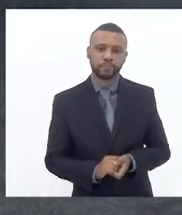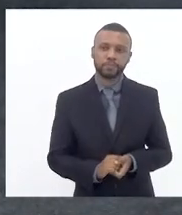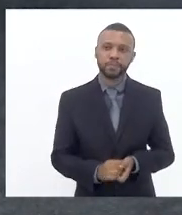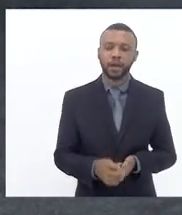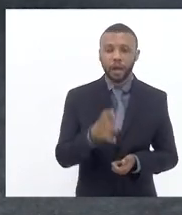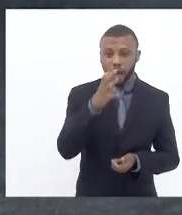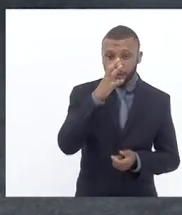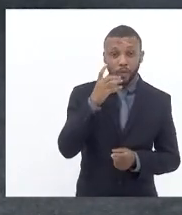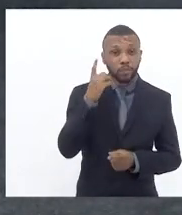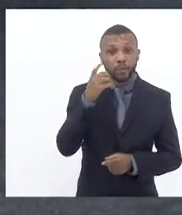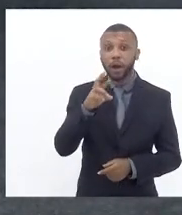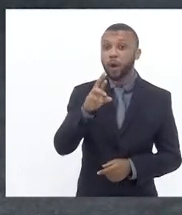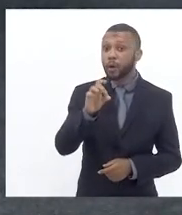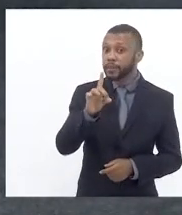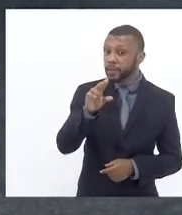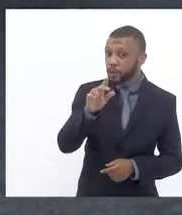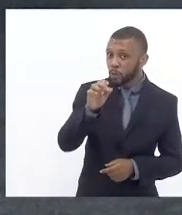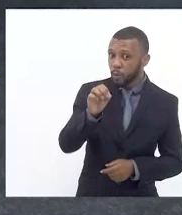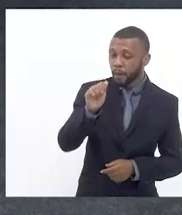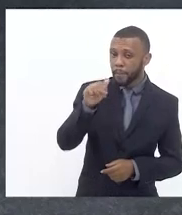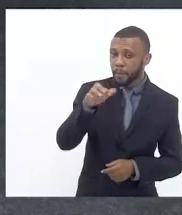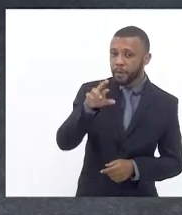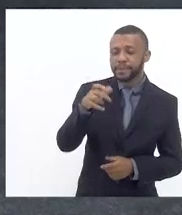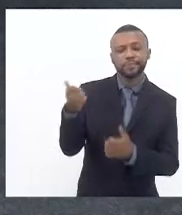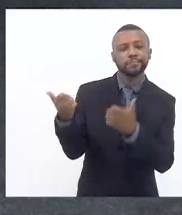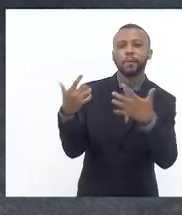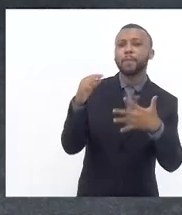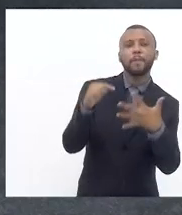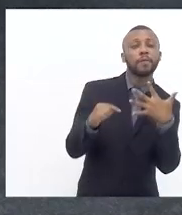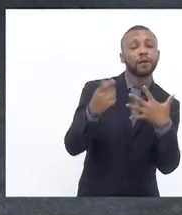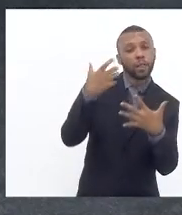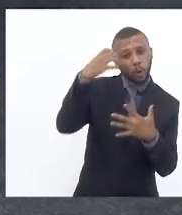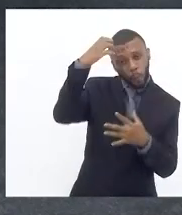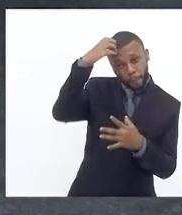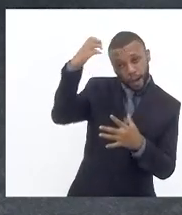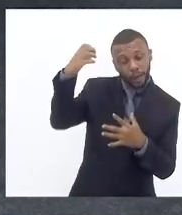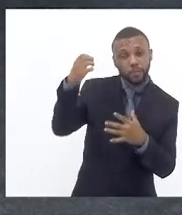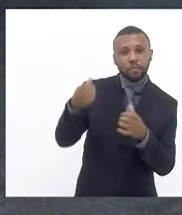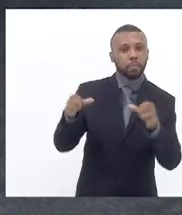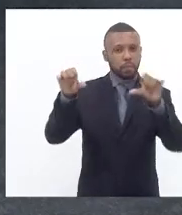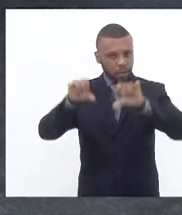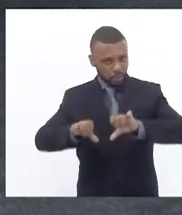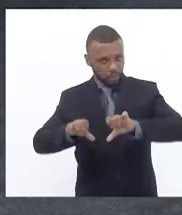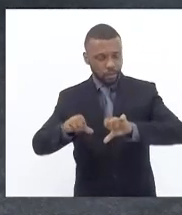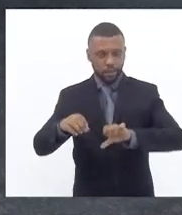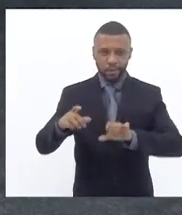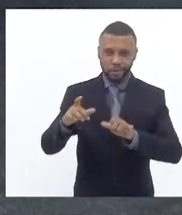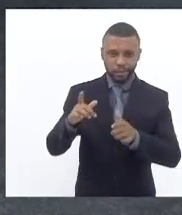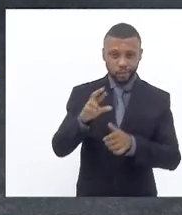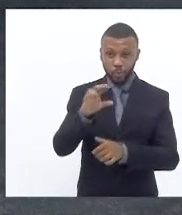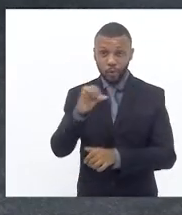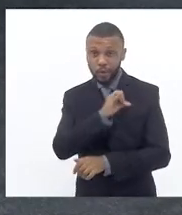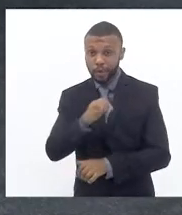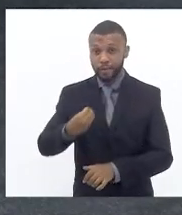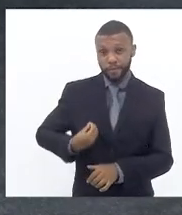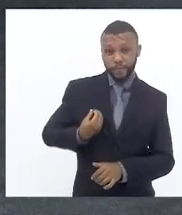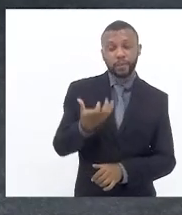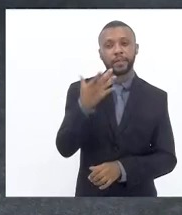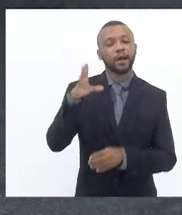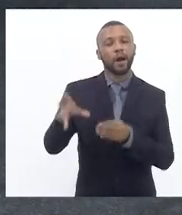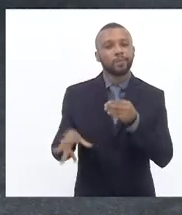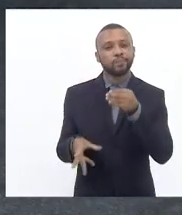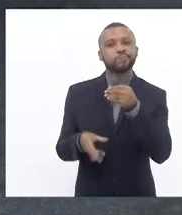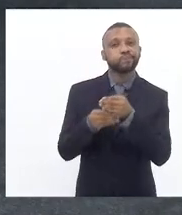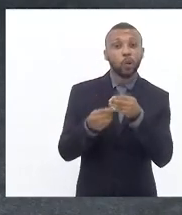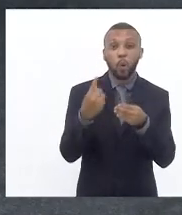vi o teu estado Rodrigo Amorim elencando aqui vários culpados pela crise que o rio vive eu queria acrescentar